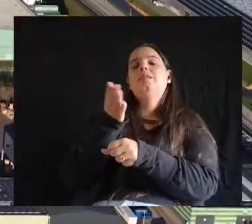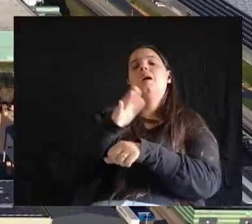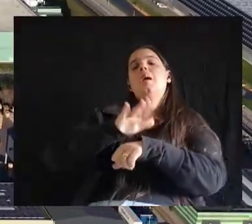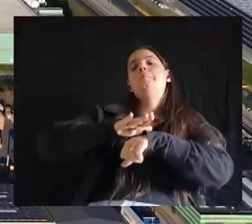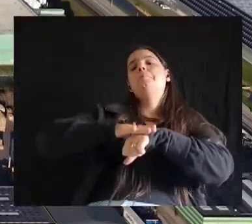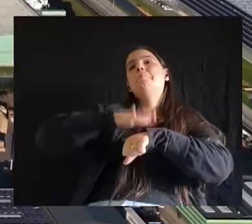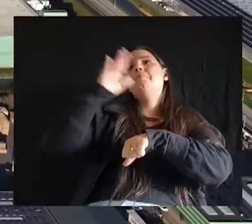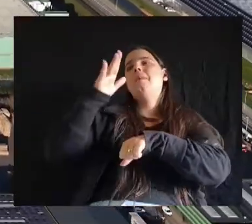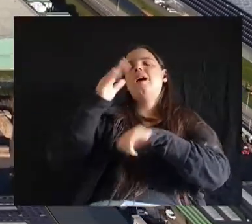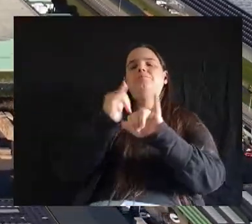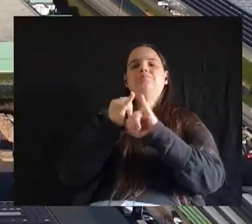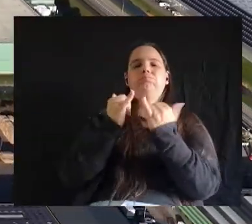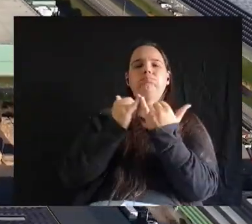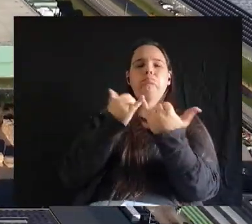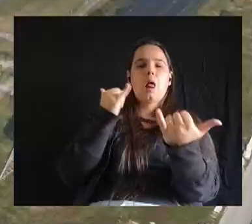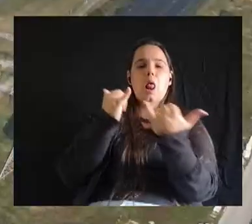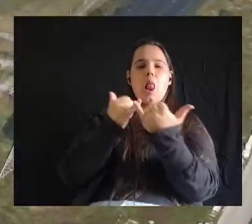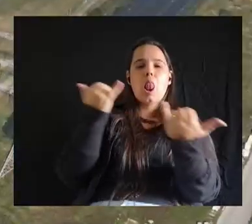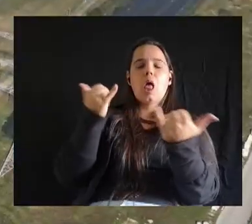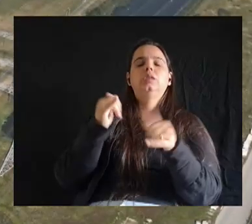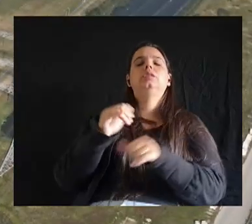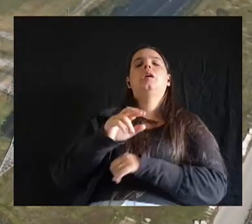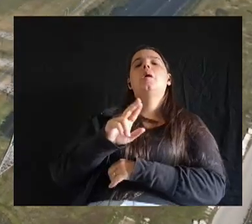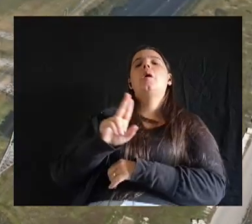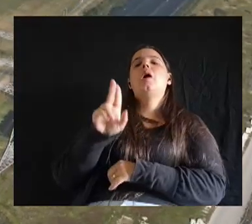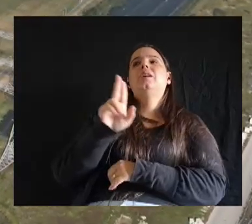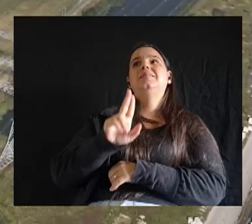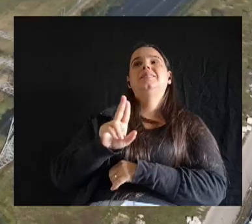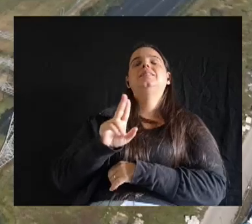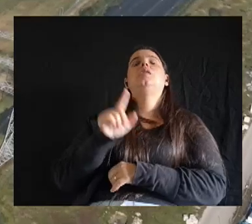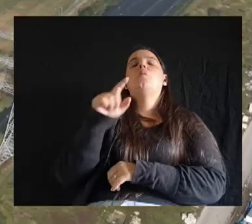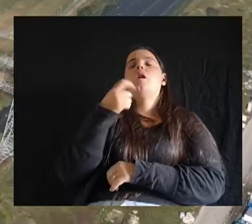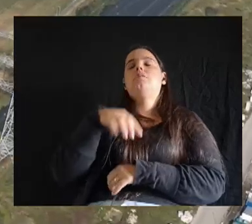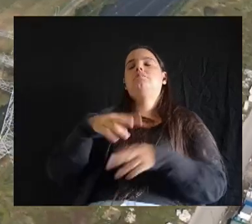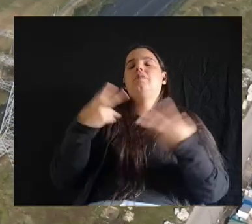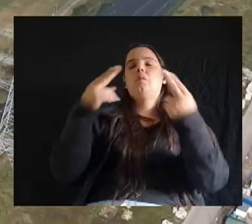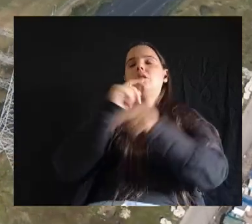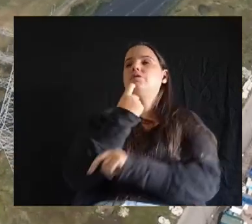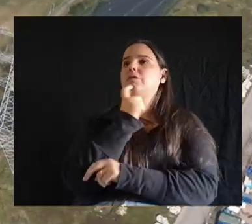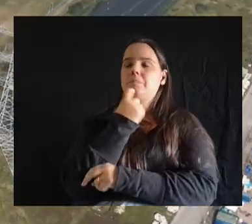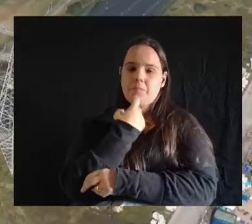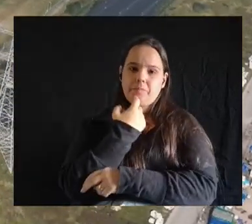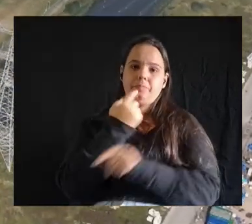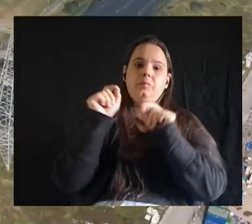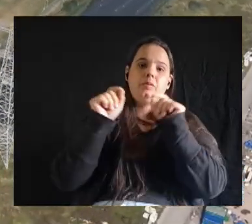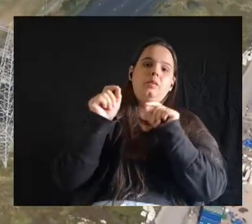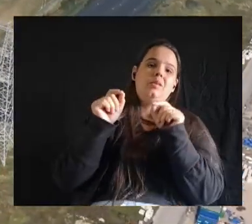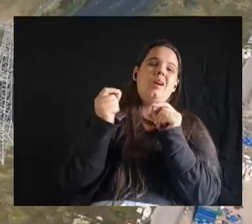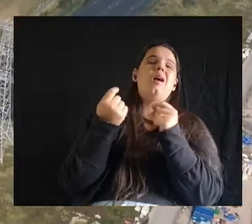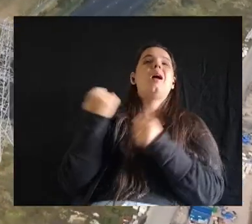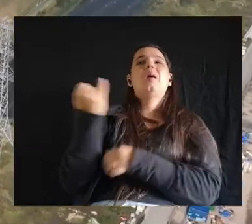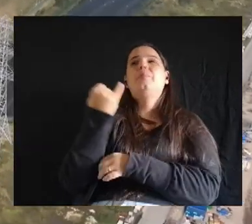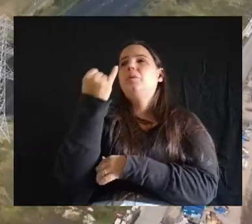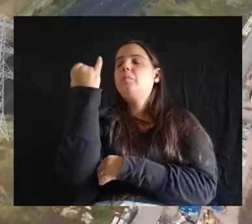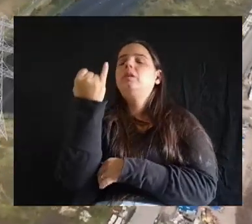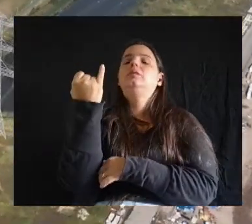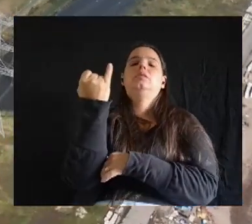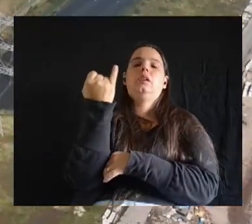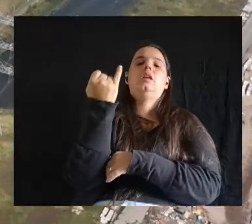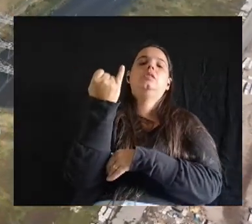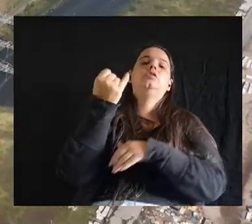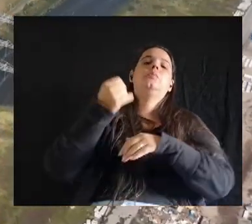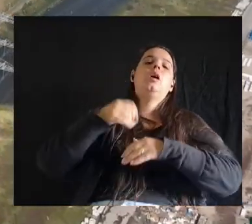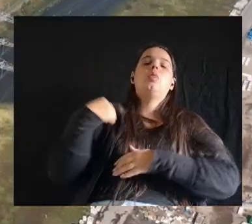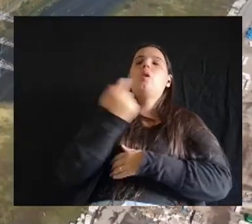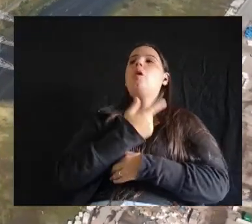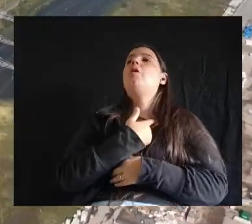uma cidade de médio porte, como Campinas. Tá? Então, essa é uma infraestrutura muito importante para a evolução da nossa sociedade, mas